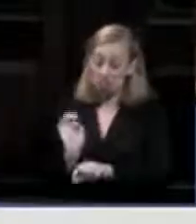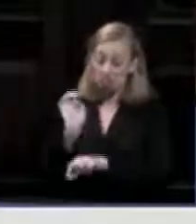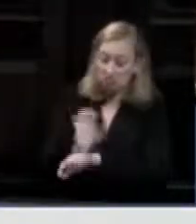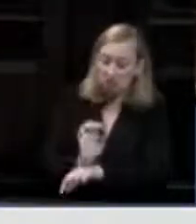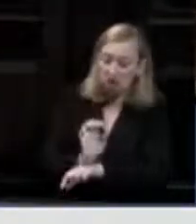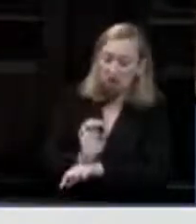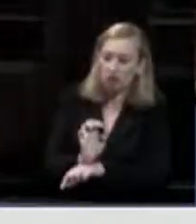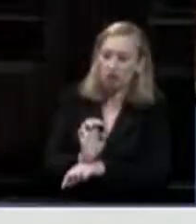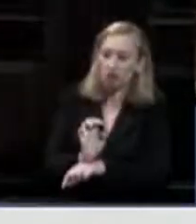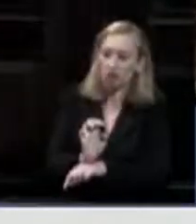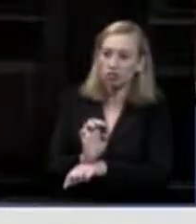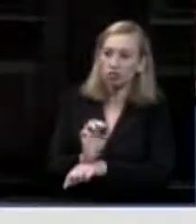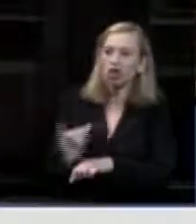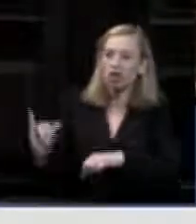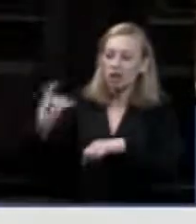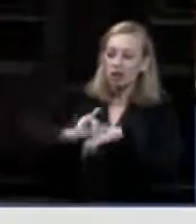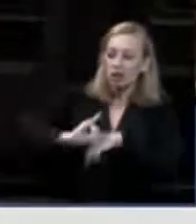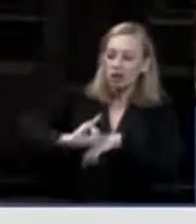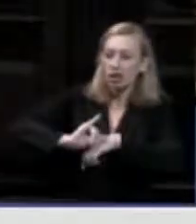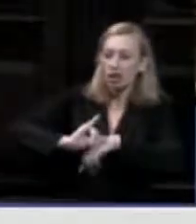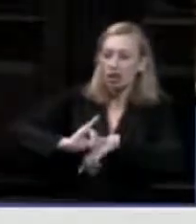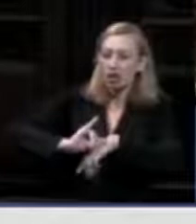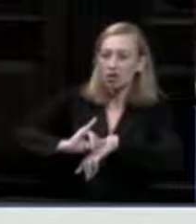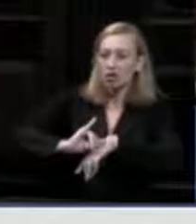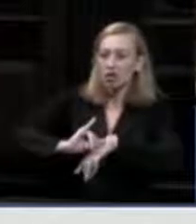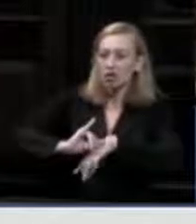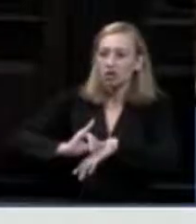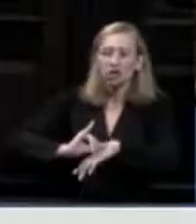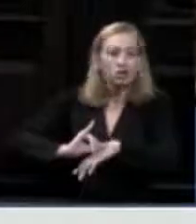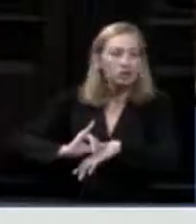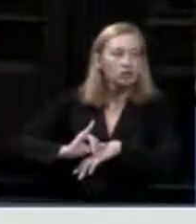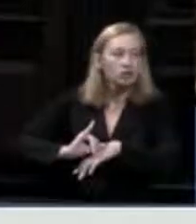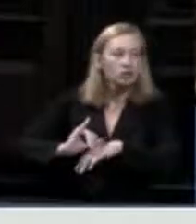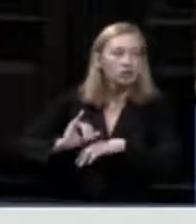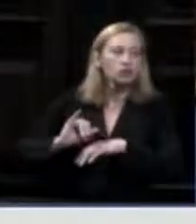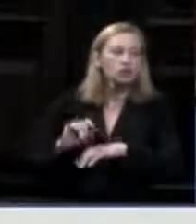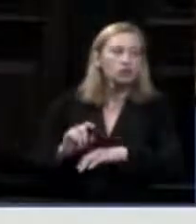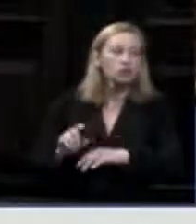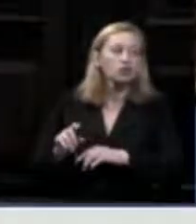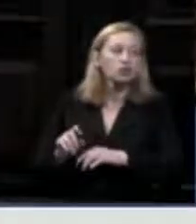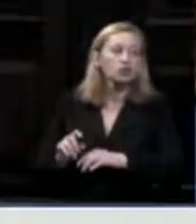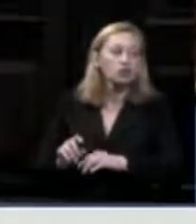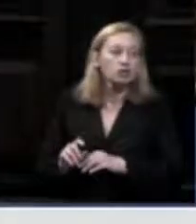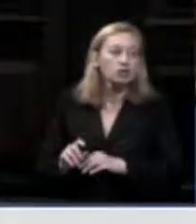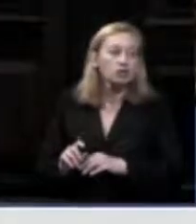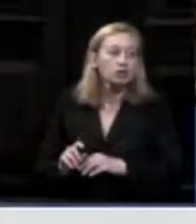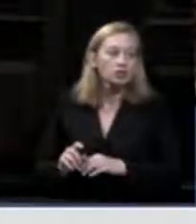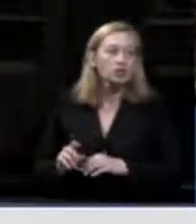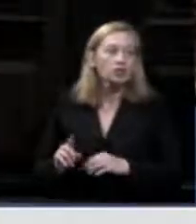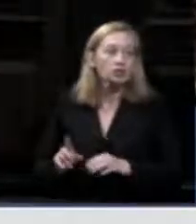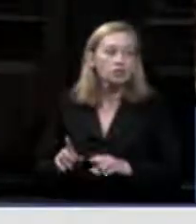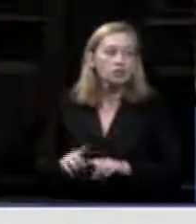do estado, há quem os enfrente e há quem consiga fazer diferente. Mas,